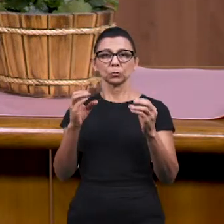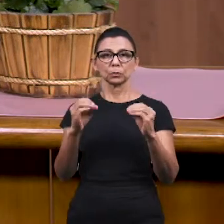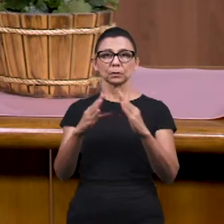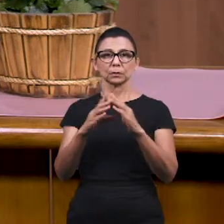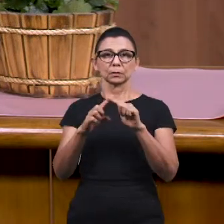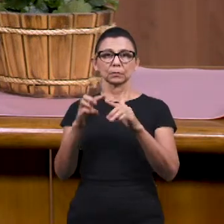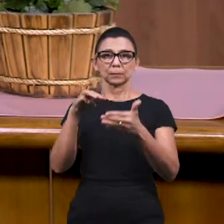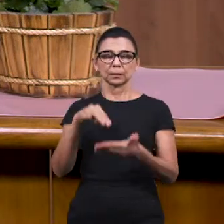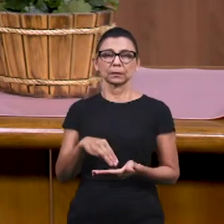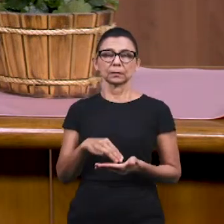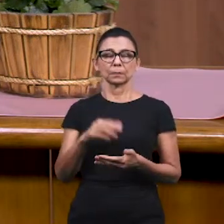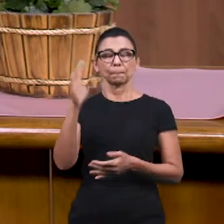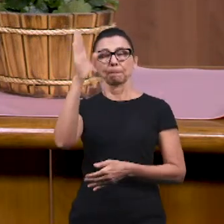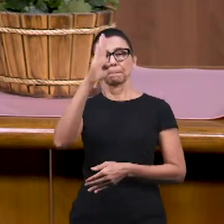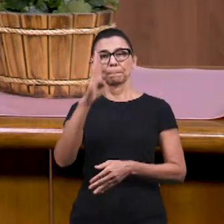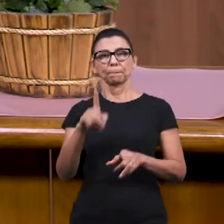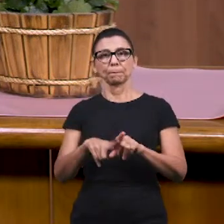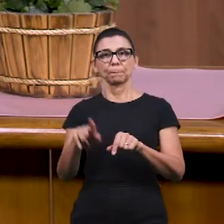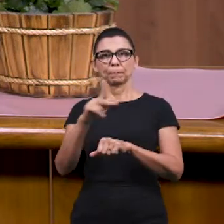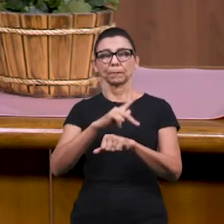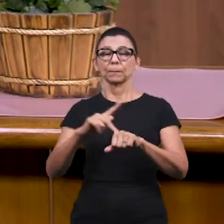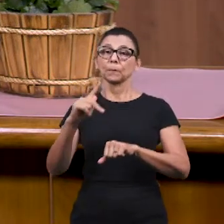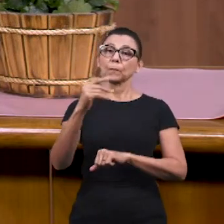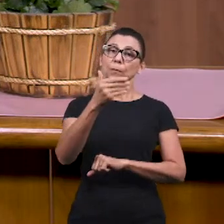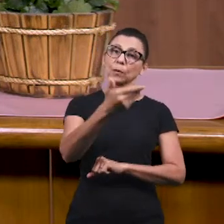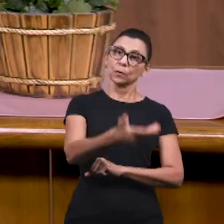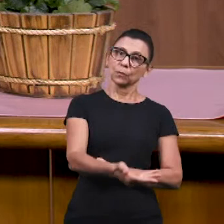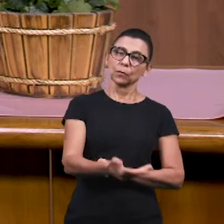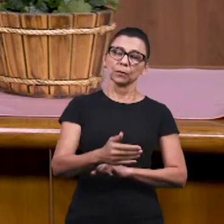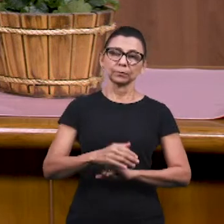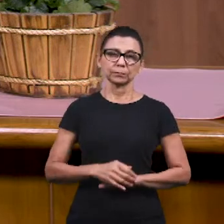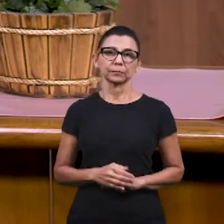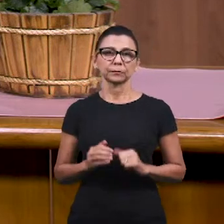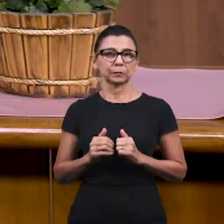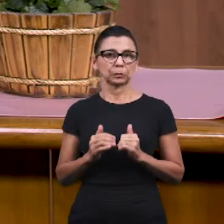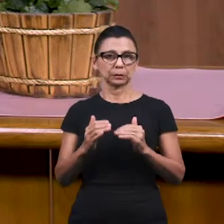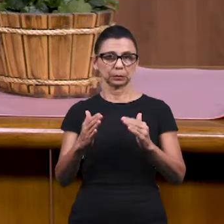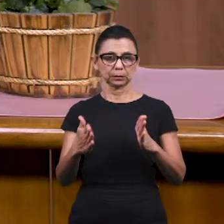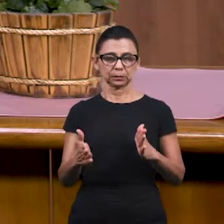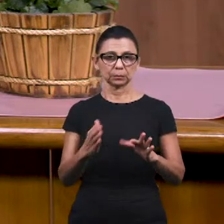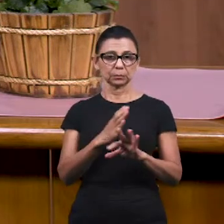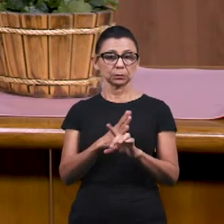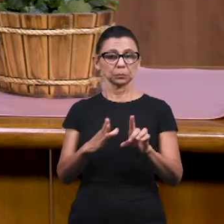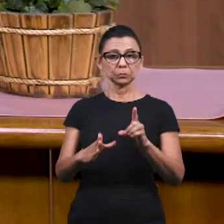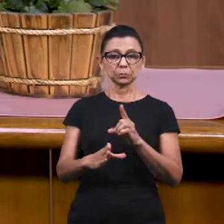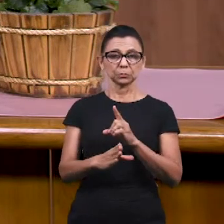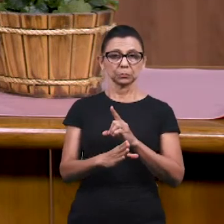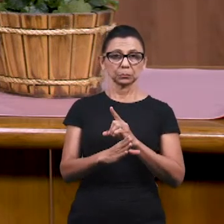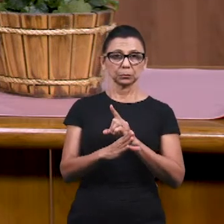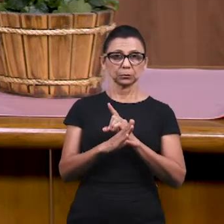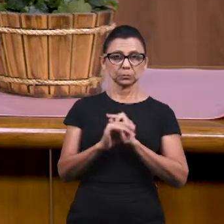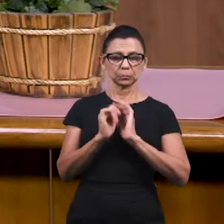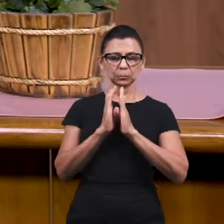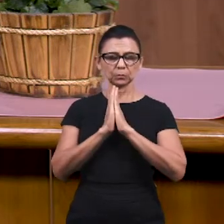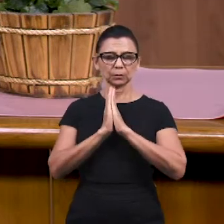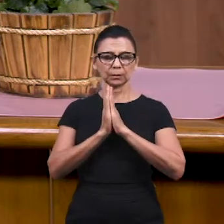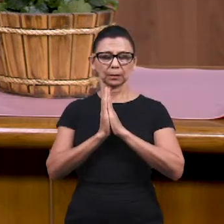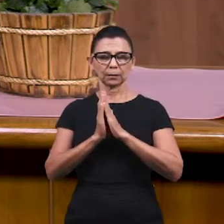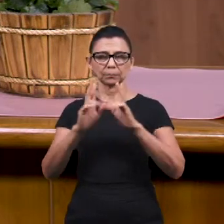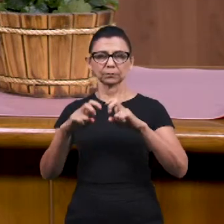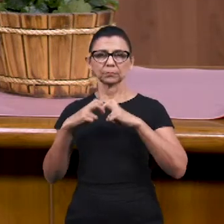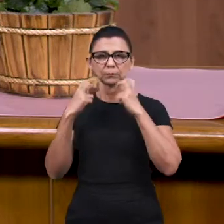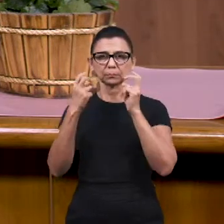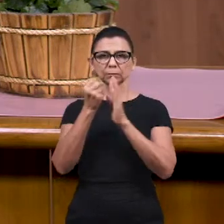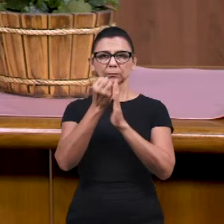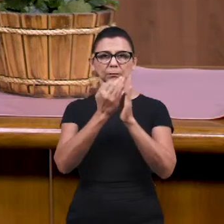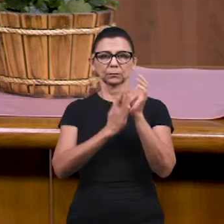no Brasil e também no exterior. Então nós vamos dar início a esse momento de culto e vamos fazê-lo com uma oração. Nós vamos clamar pelo sangue